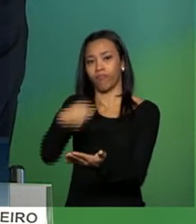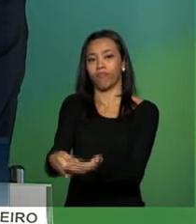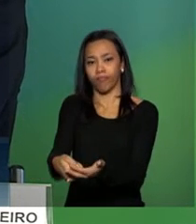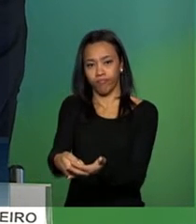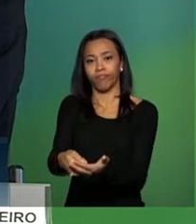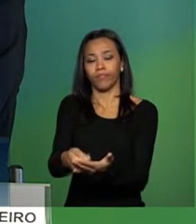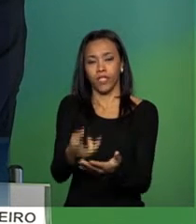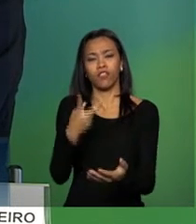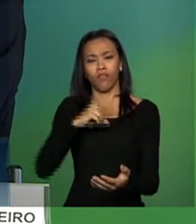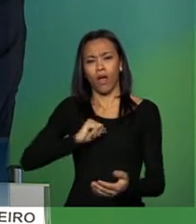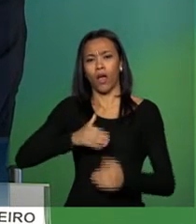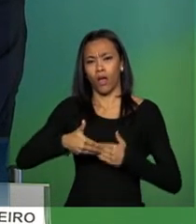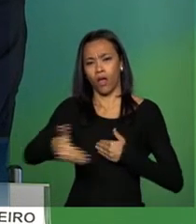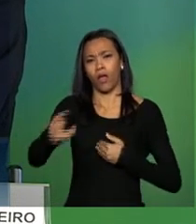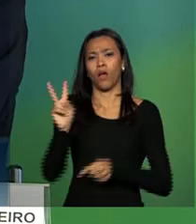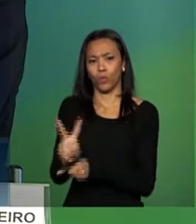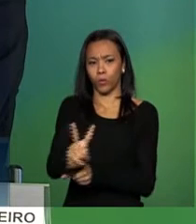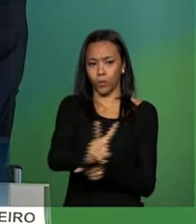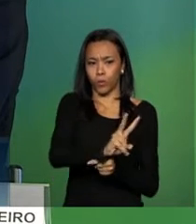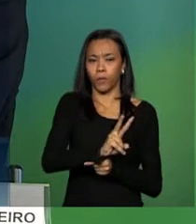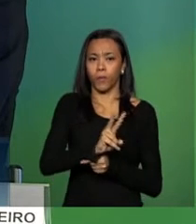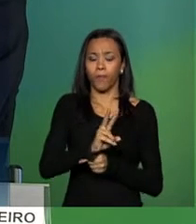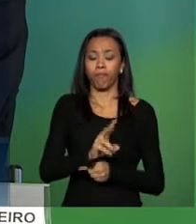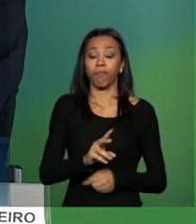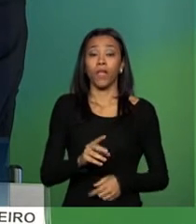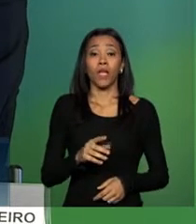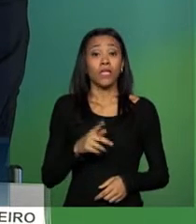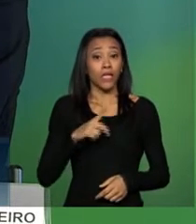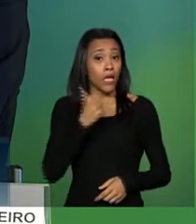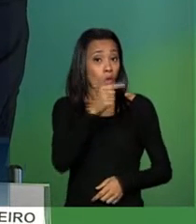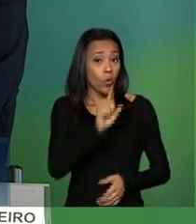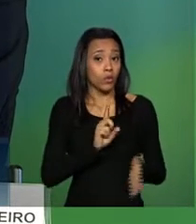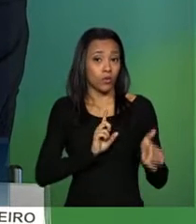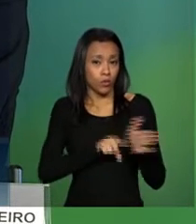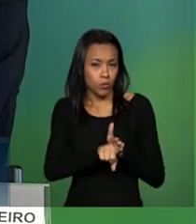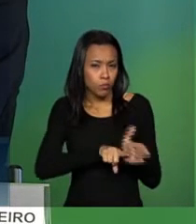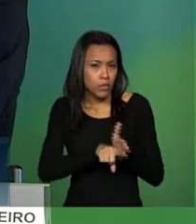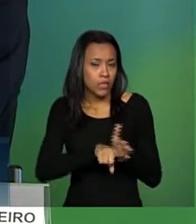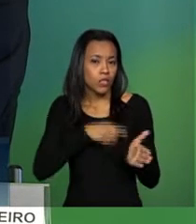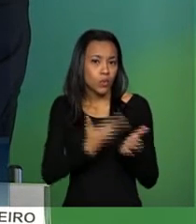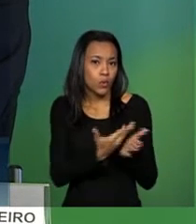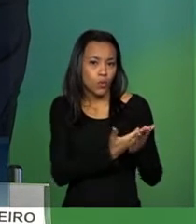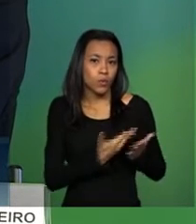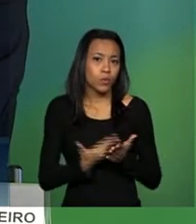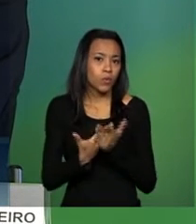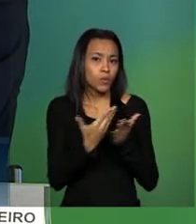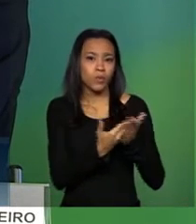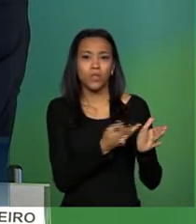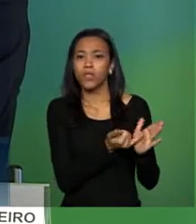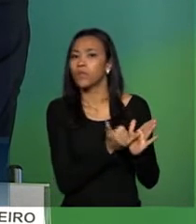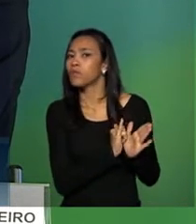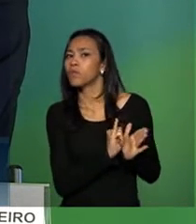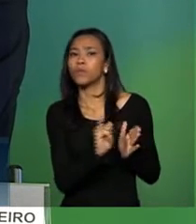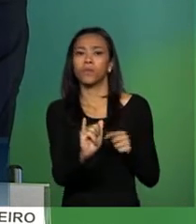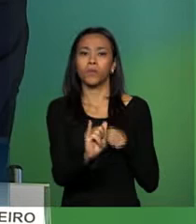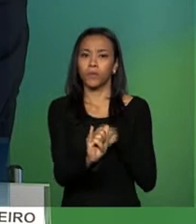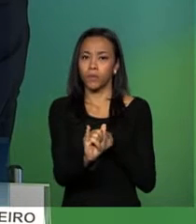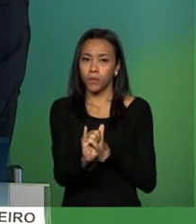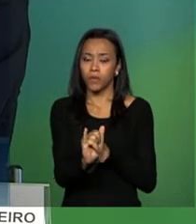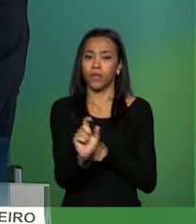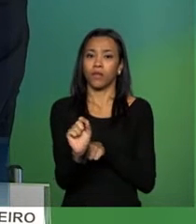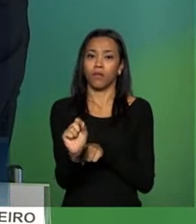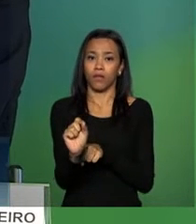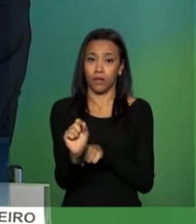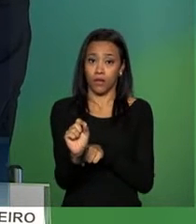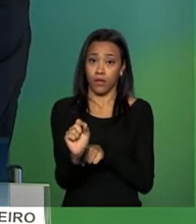essa possibilidade de estudos que apontam para uma reprecificação, a possibilidade de uma reprecificação, tendo